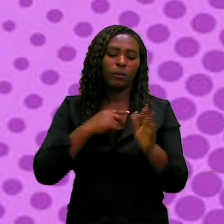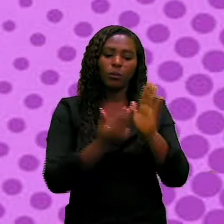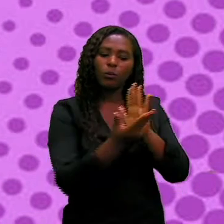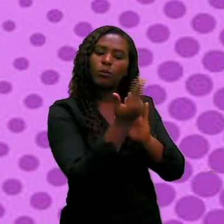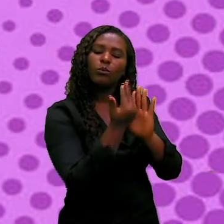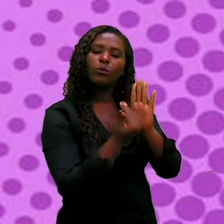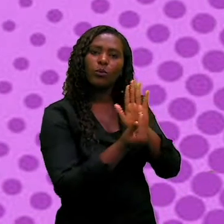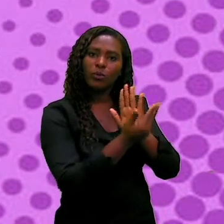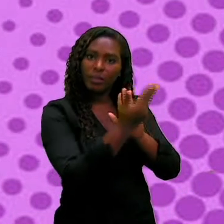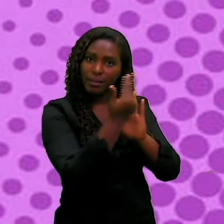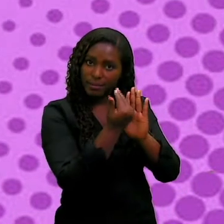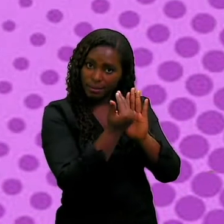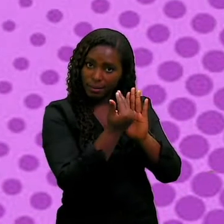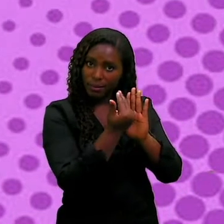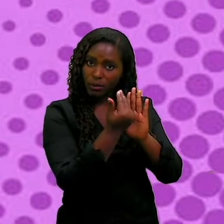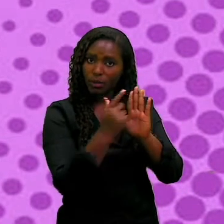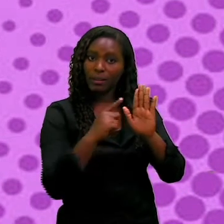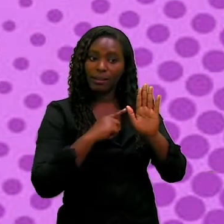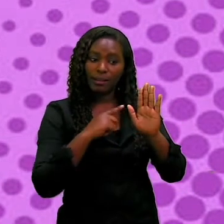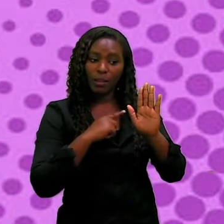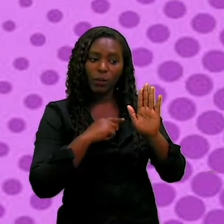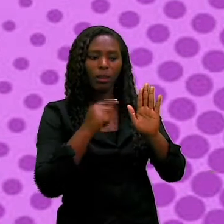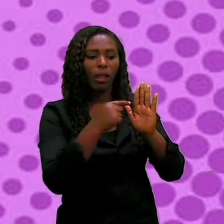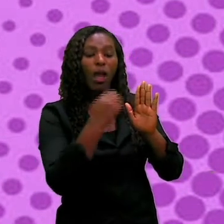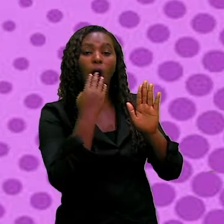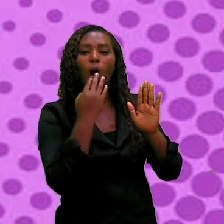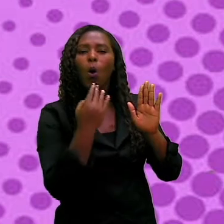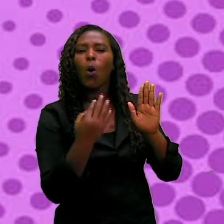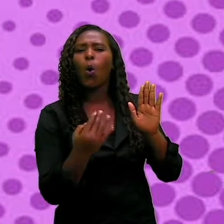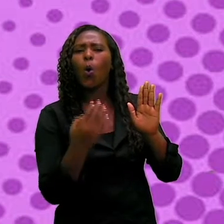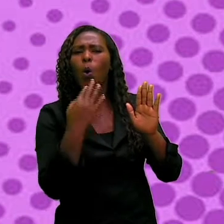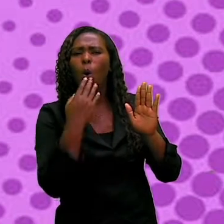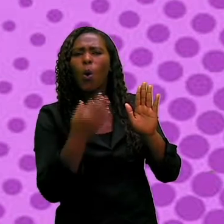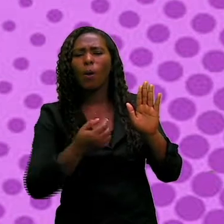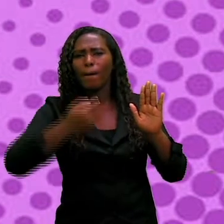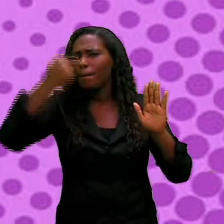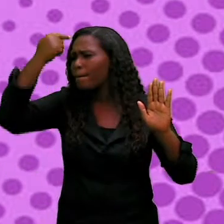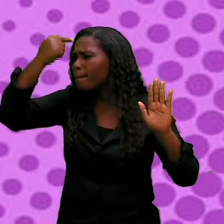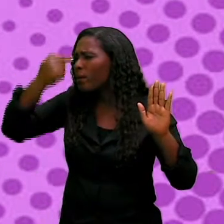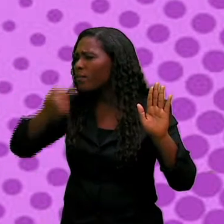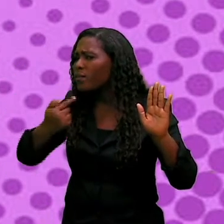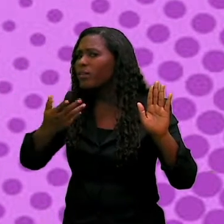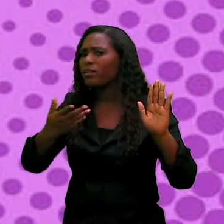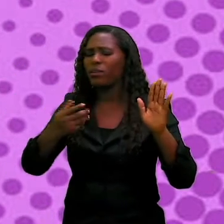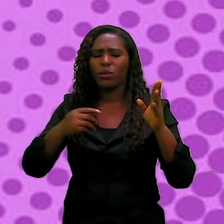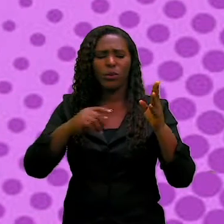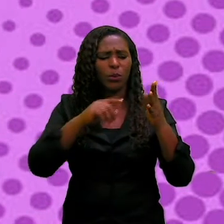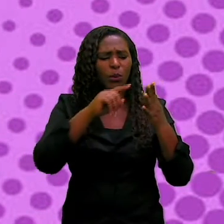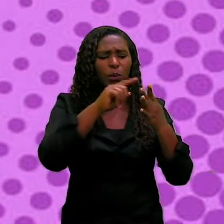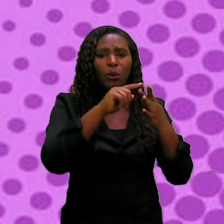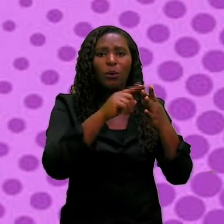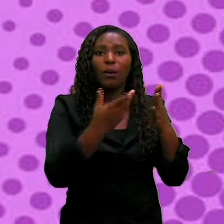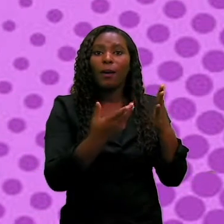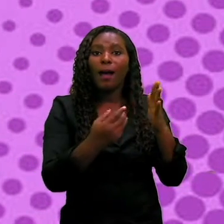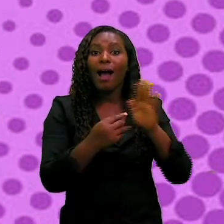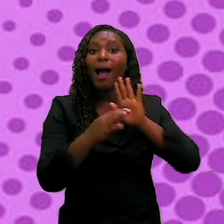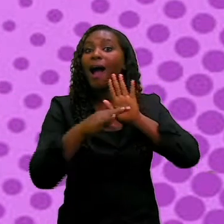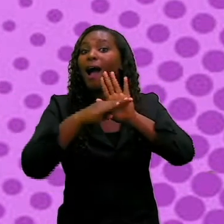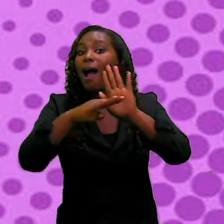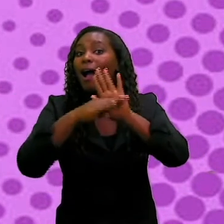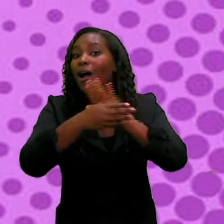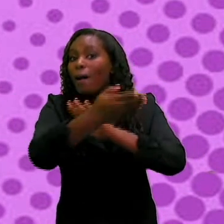onde traços, cores e formas contribuem aí na construção de sentido. Então,